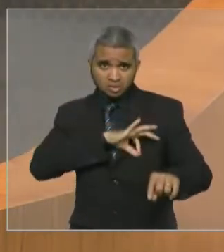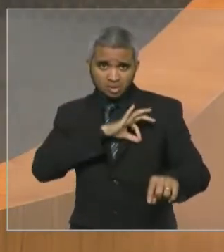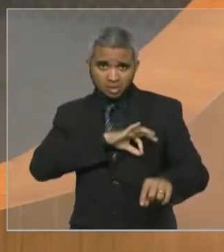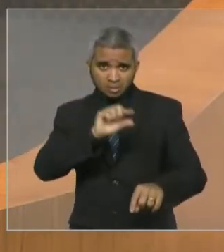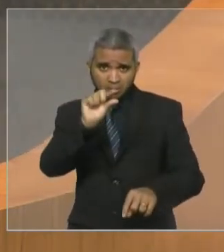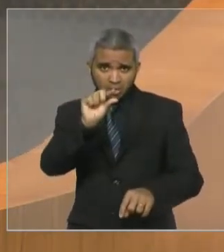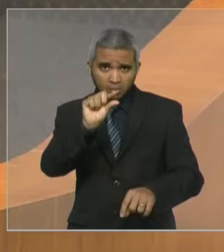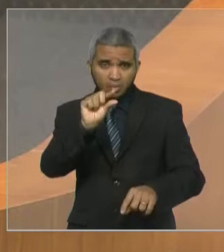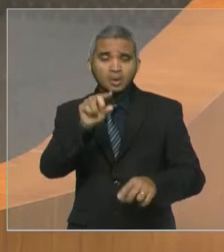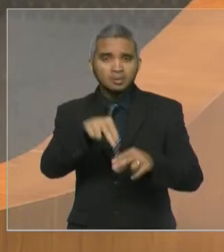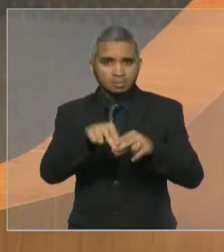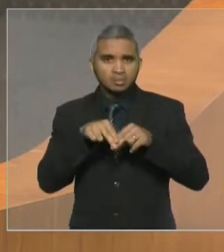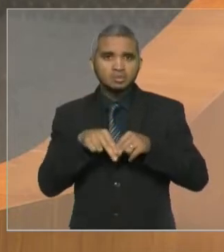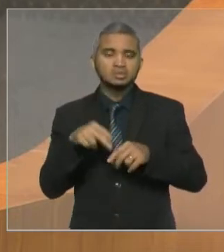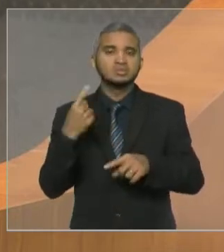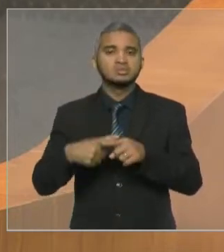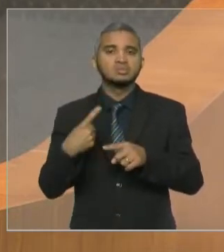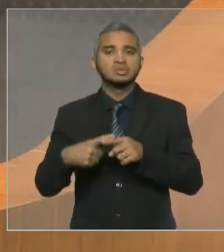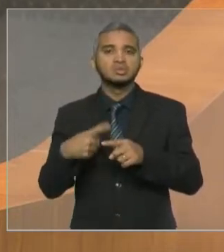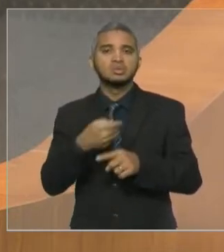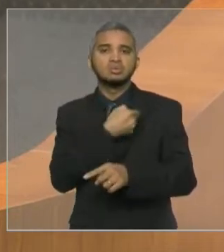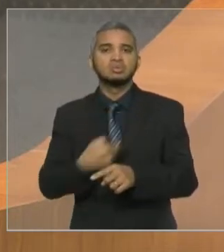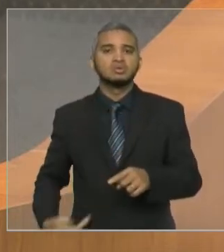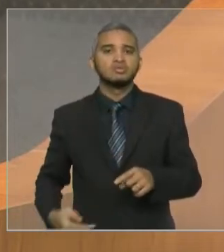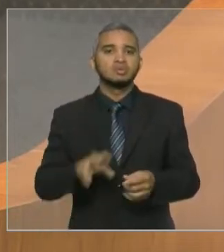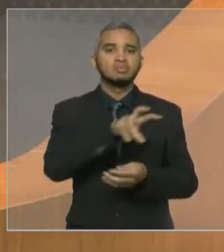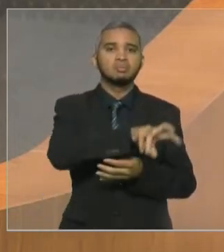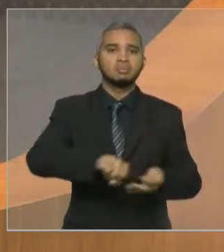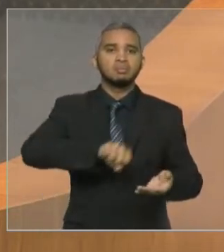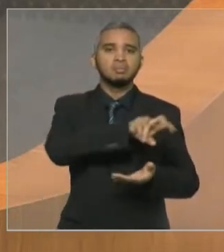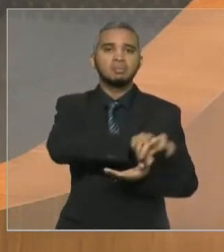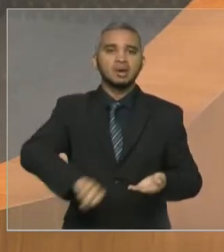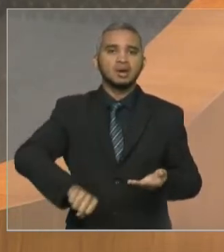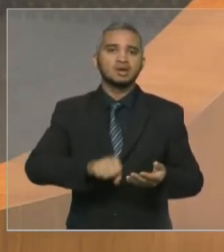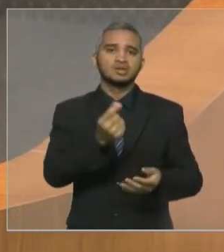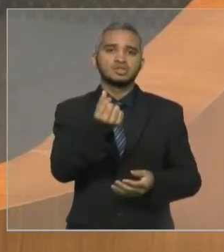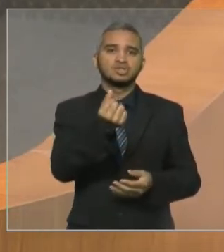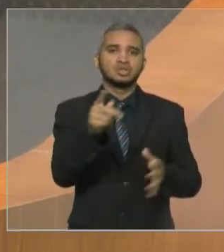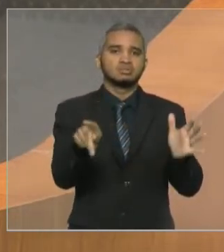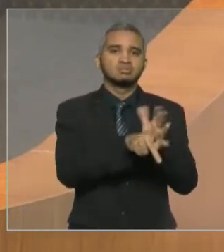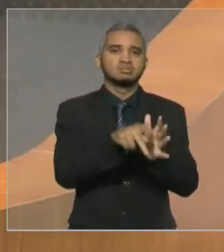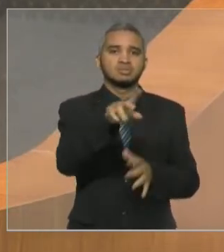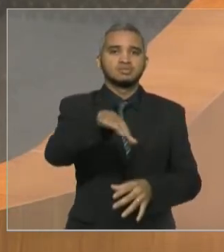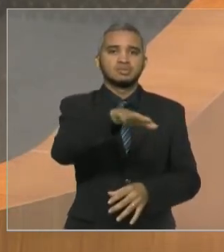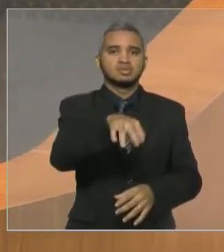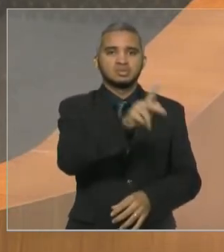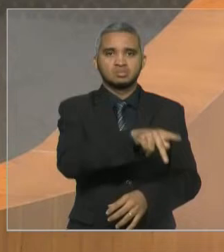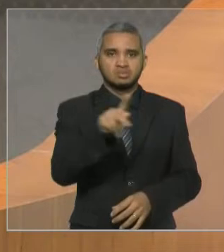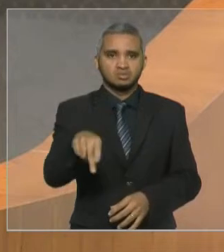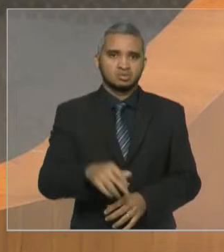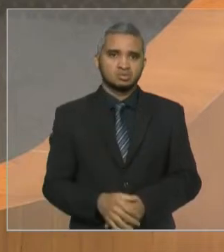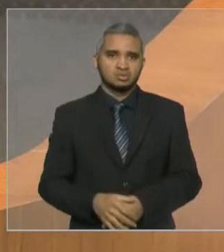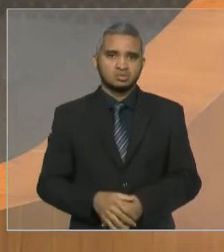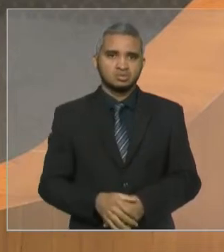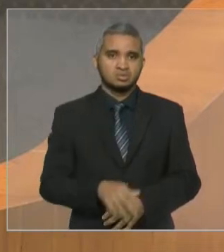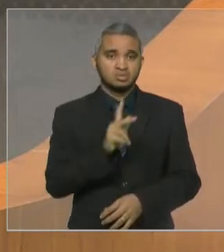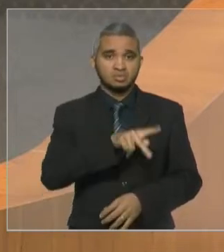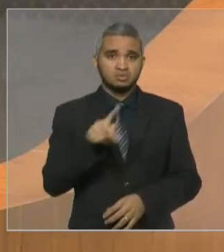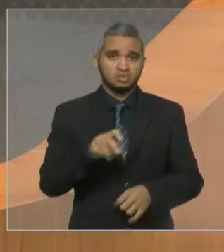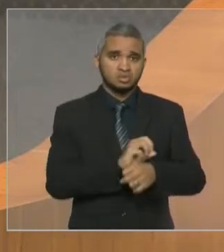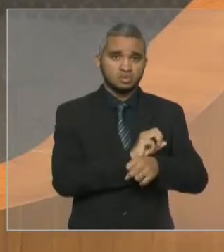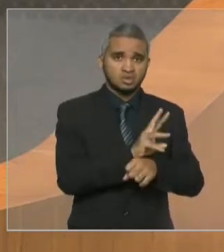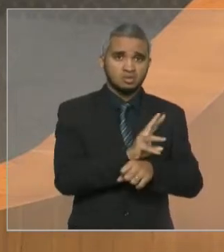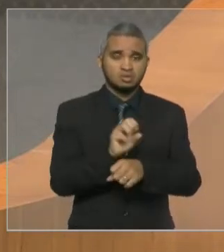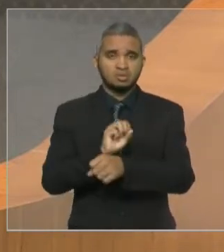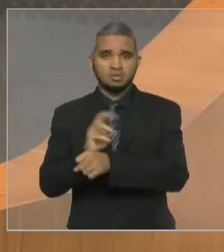Fundeb. Está subtraindo o direito líquido e certo dos professores da UEM e da UEMA-SU. E aonde